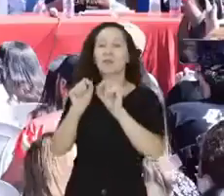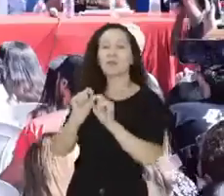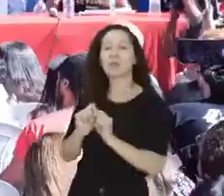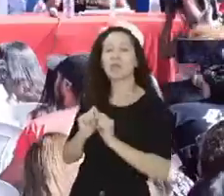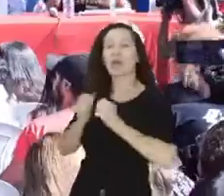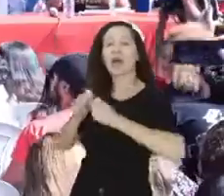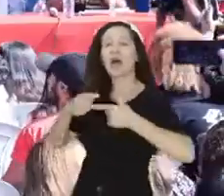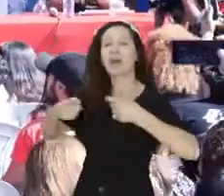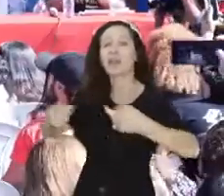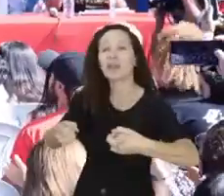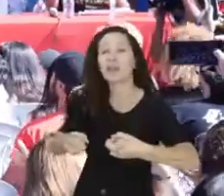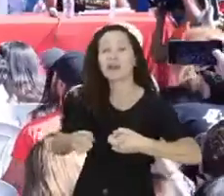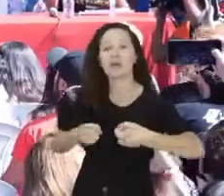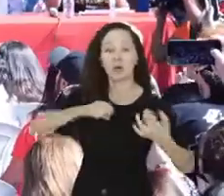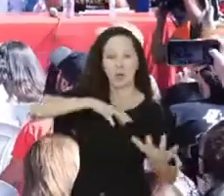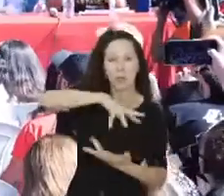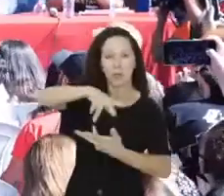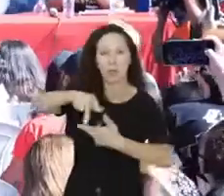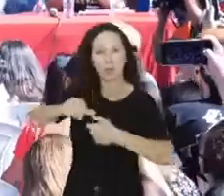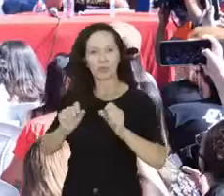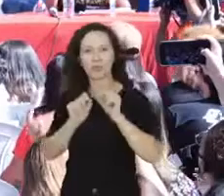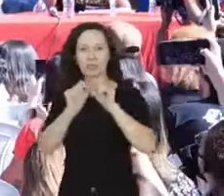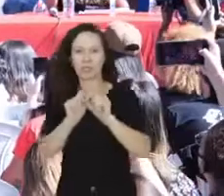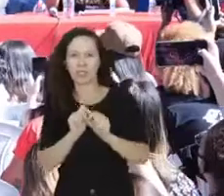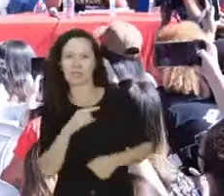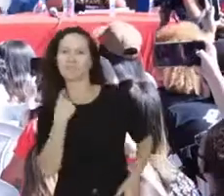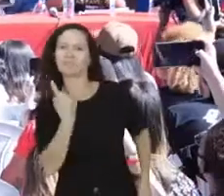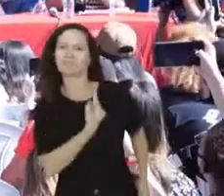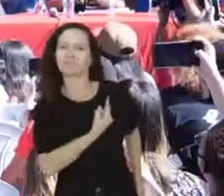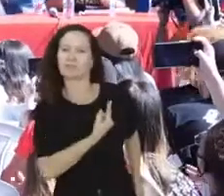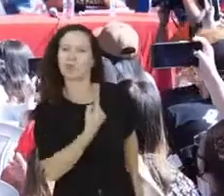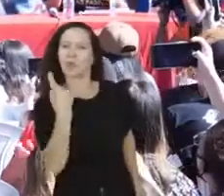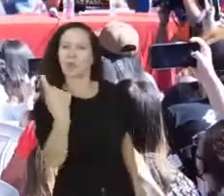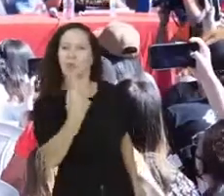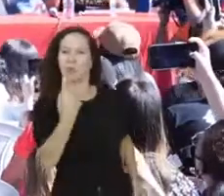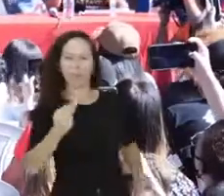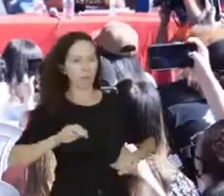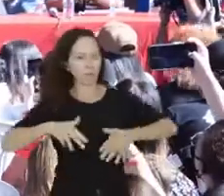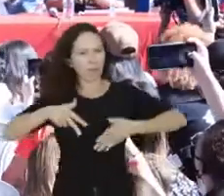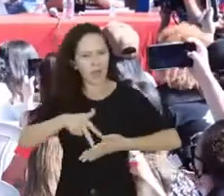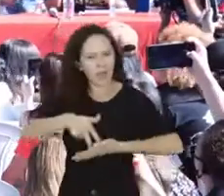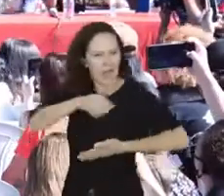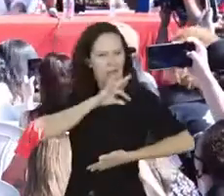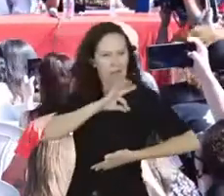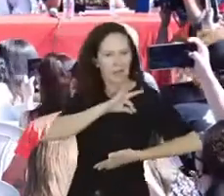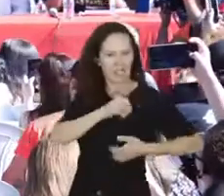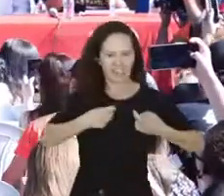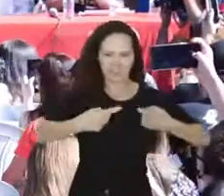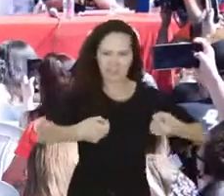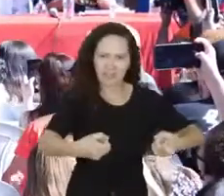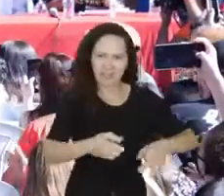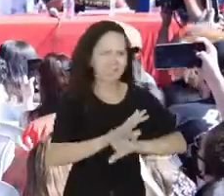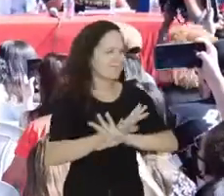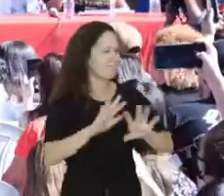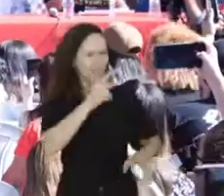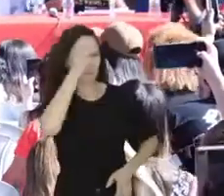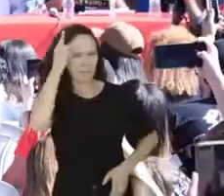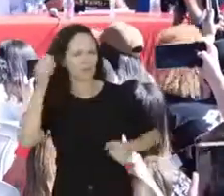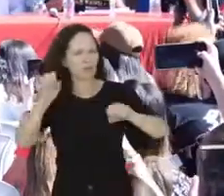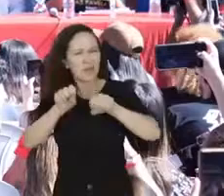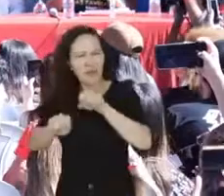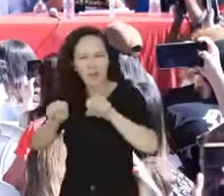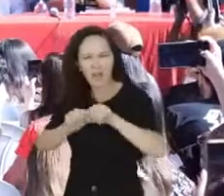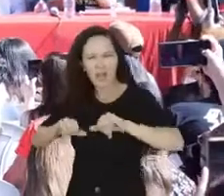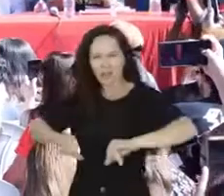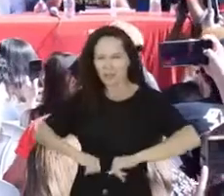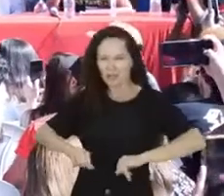Atmosfera e o clima é propício. Enquanto uns manifestam, a polícia dá tiro. Professor agredido e aluno espancado jogam a culpa